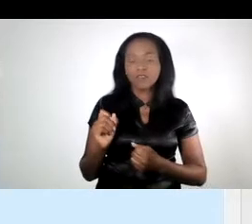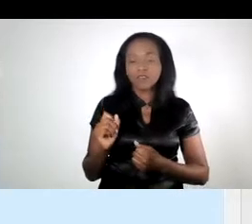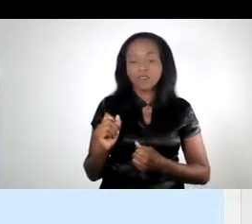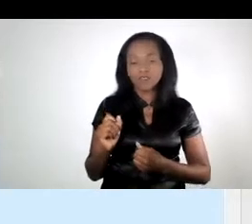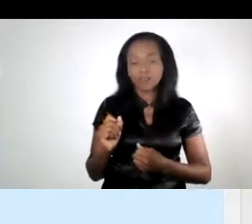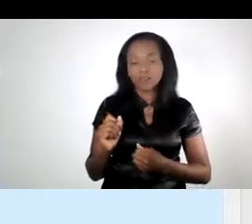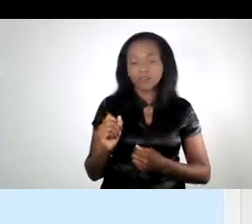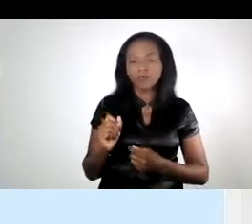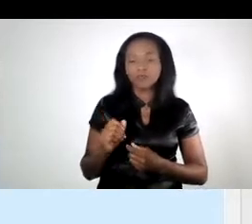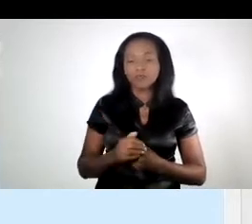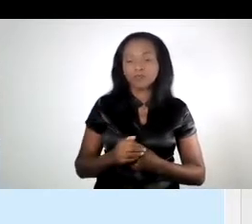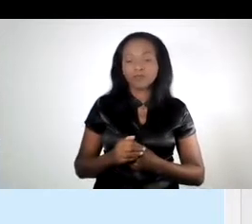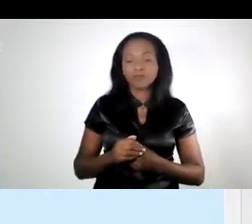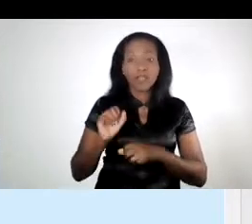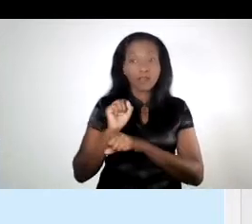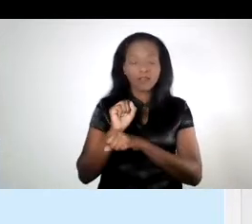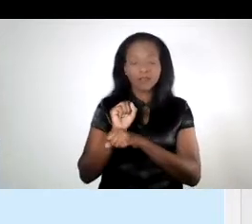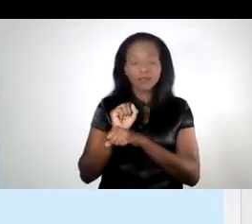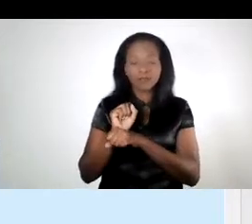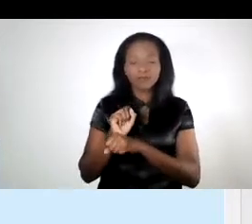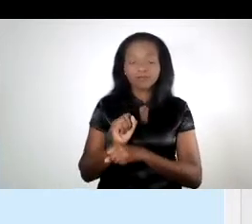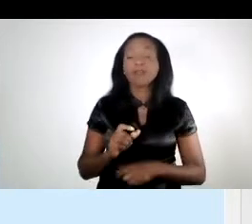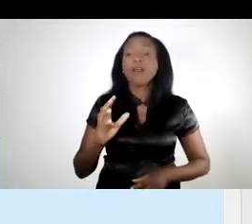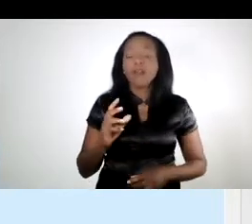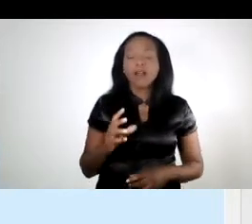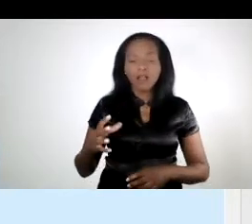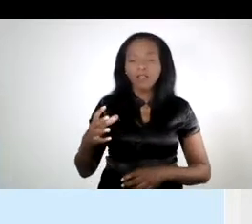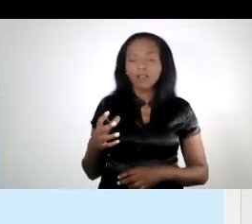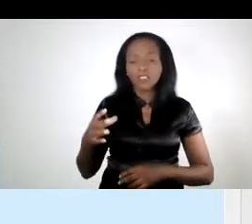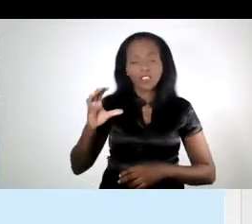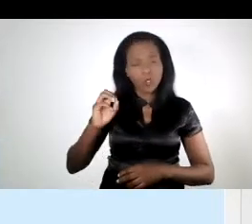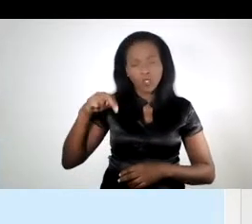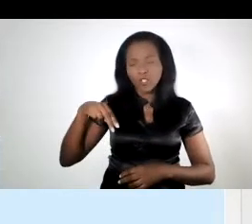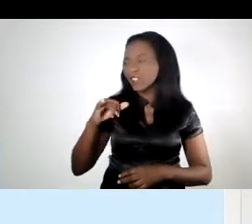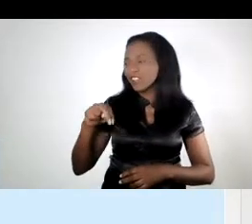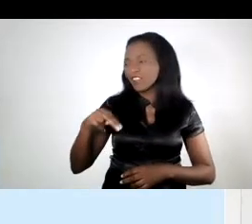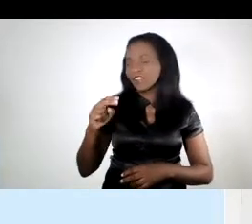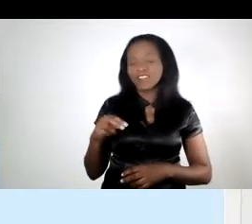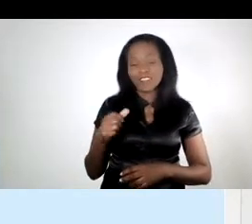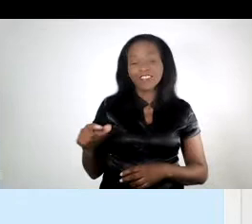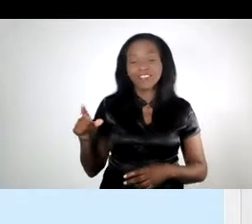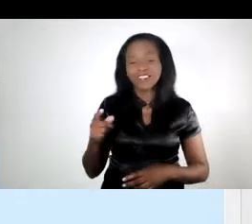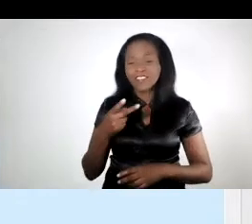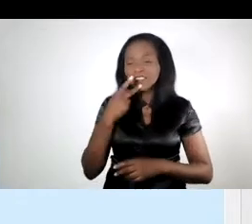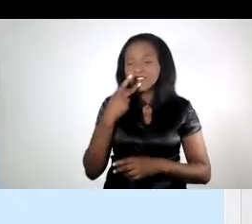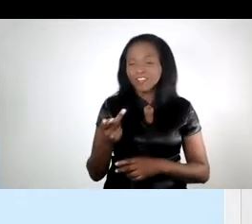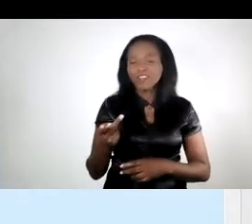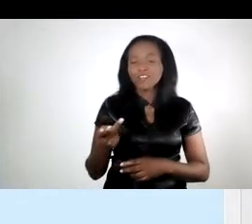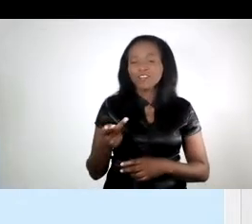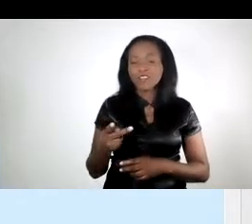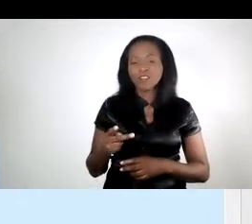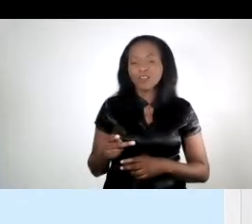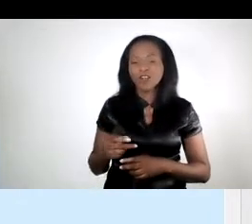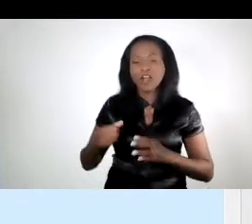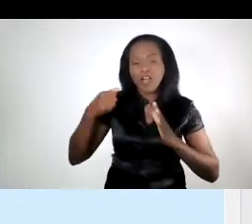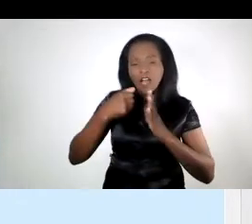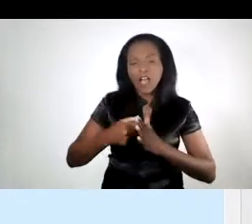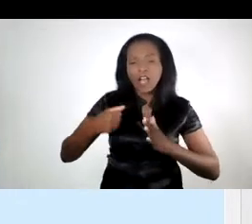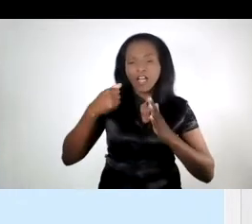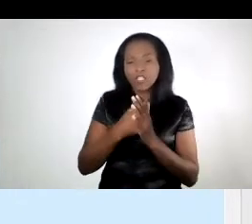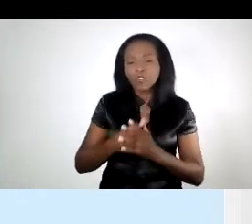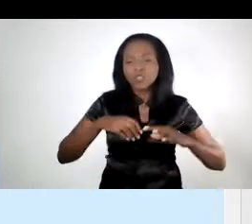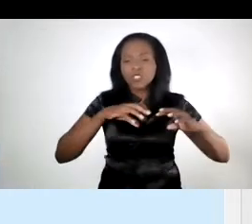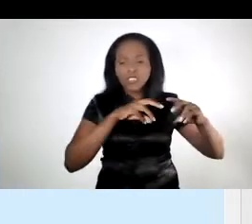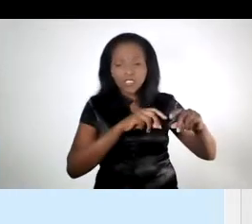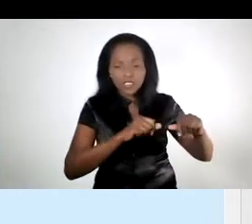Ah, tá. Tá. A Continuação já não falou para você o que está acontecendo? A luta pela terra continua